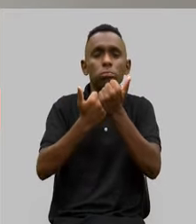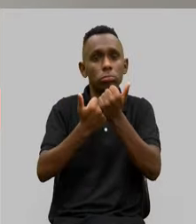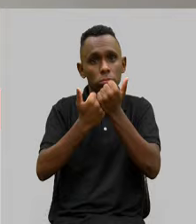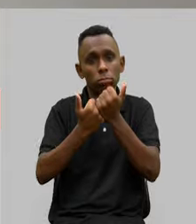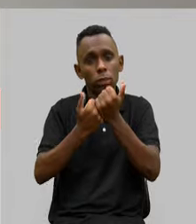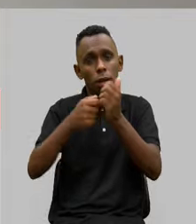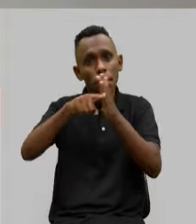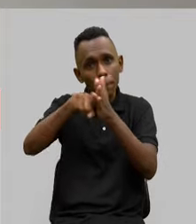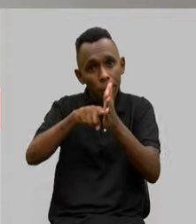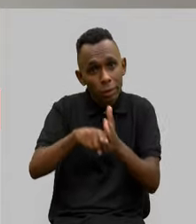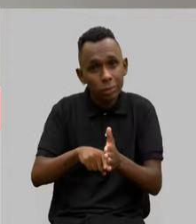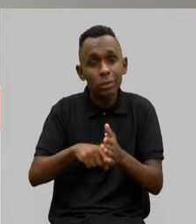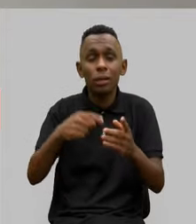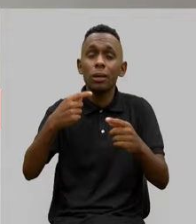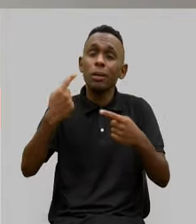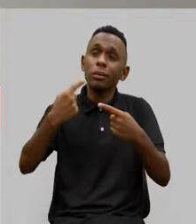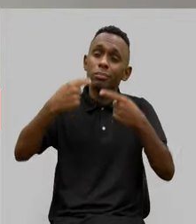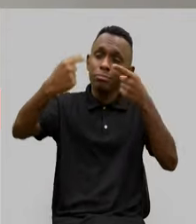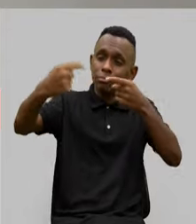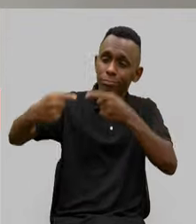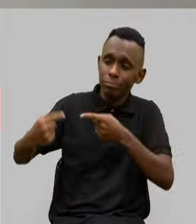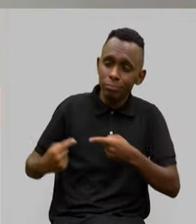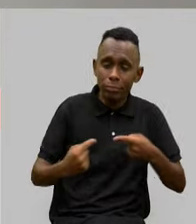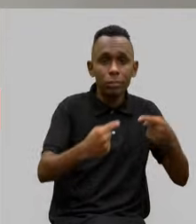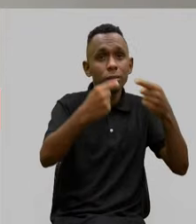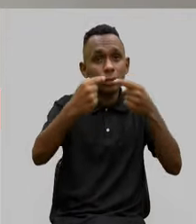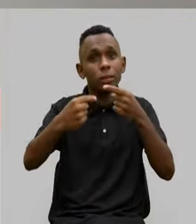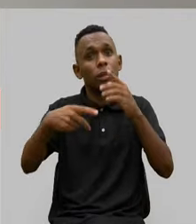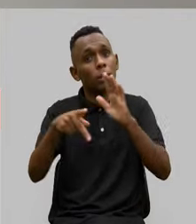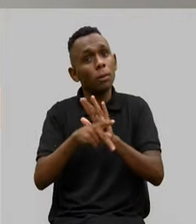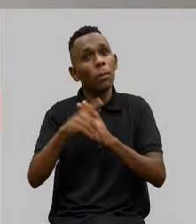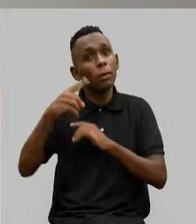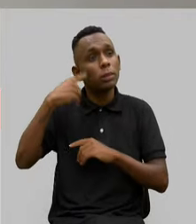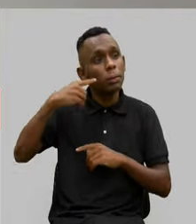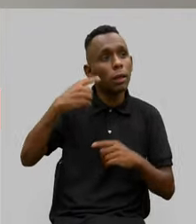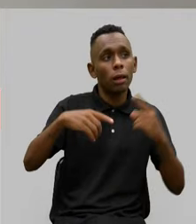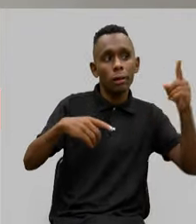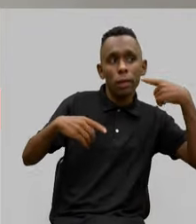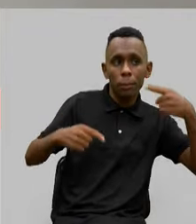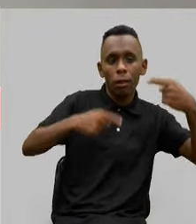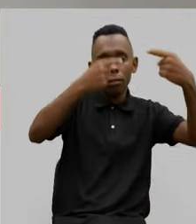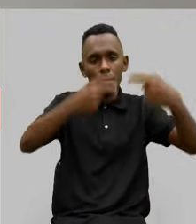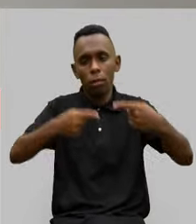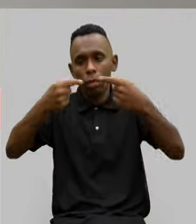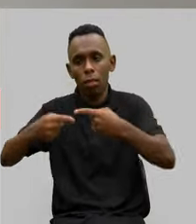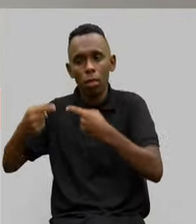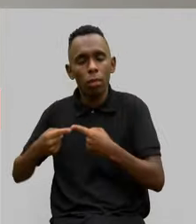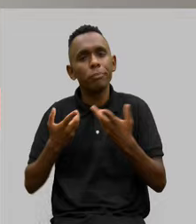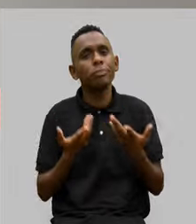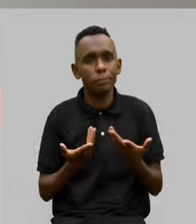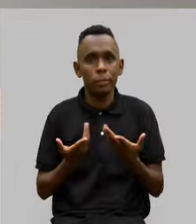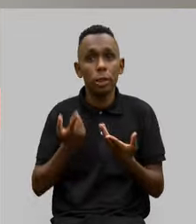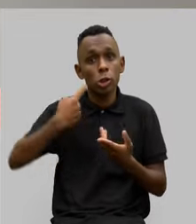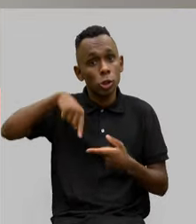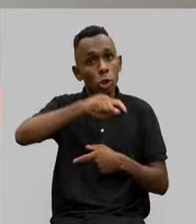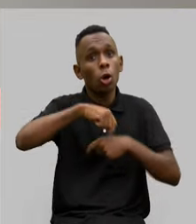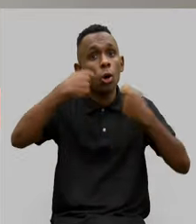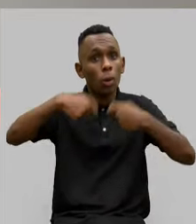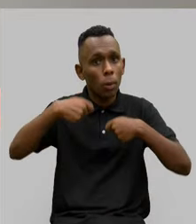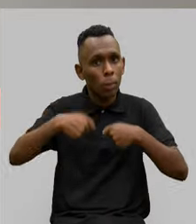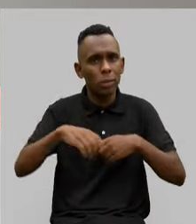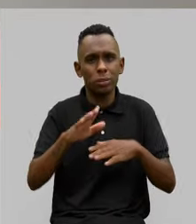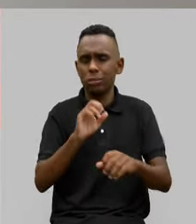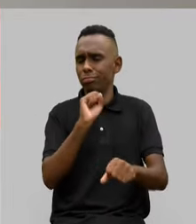senão gente fica uma disputa emenda parlamentar faz Deputado competir com deputado e nós precisamos sair dessa